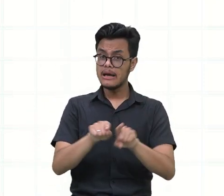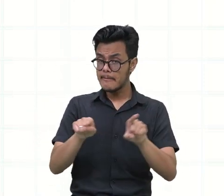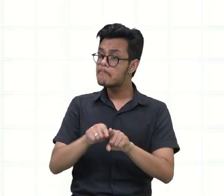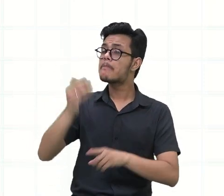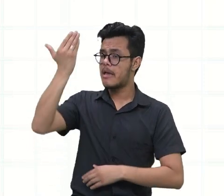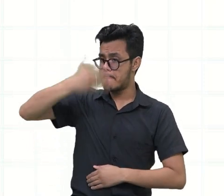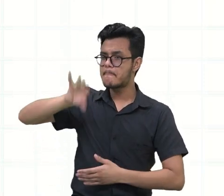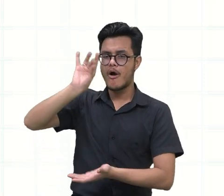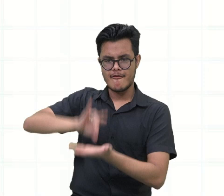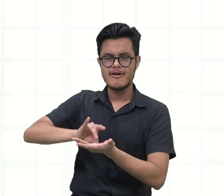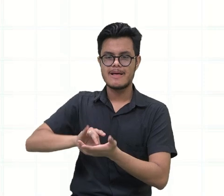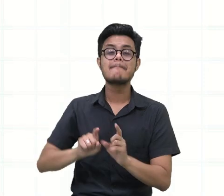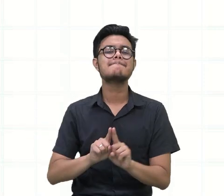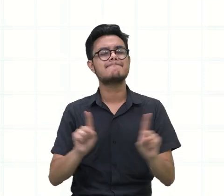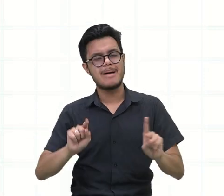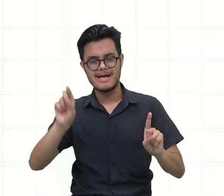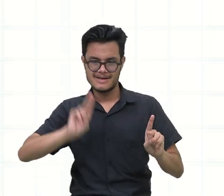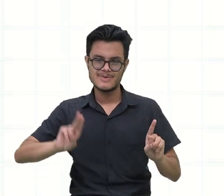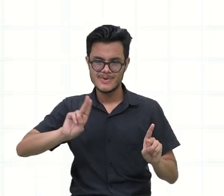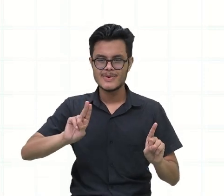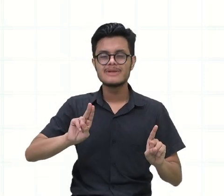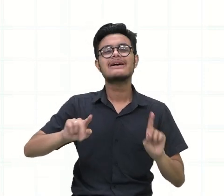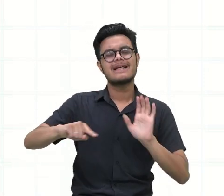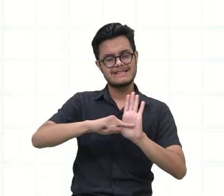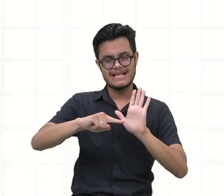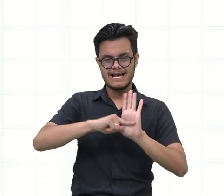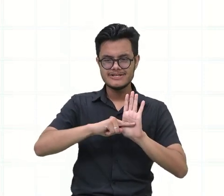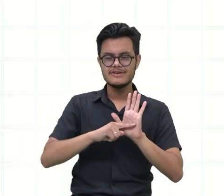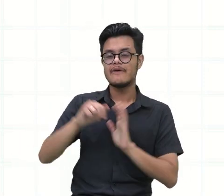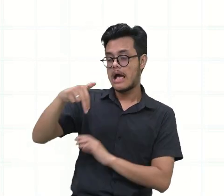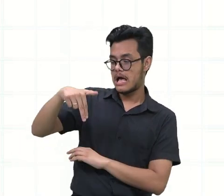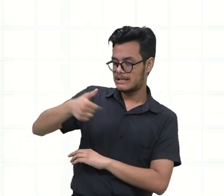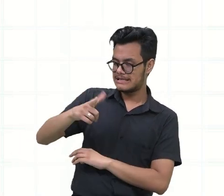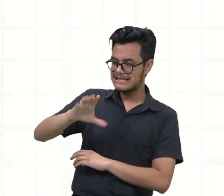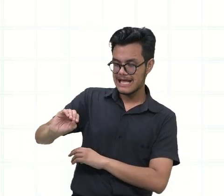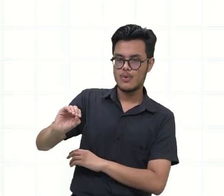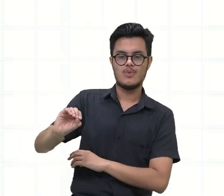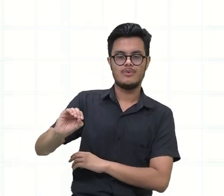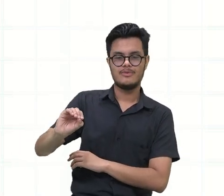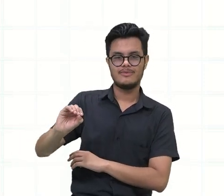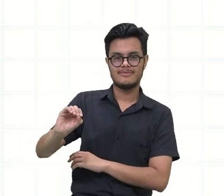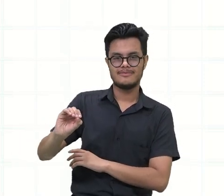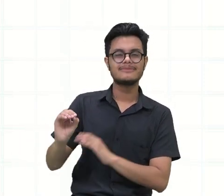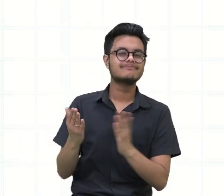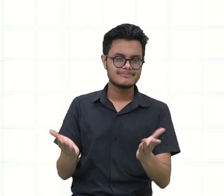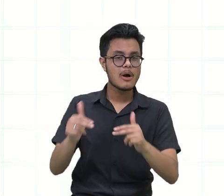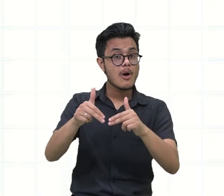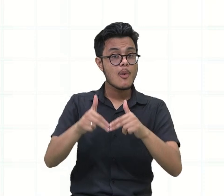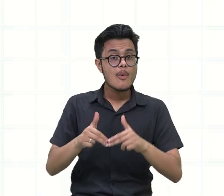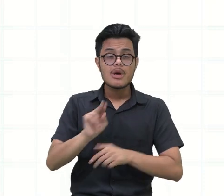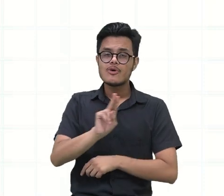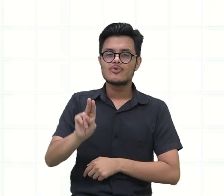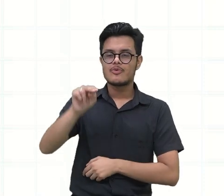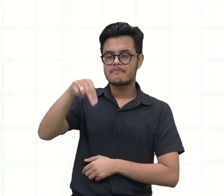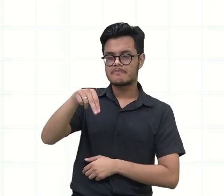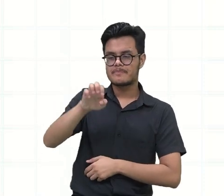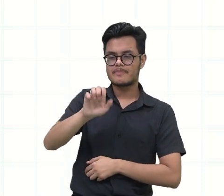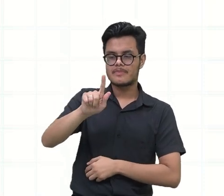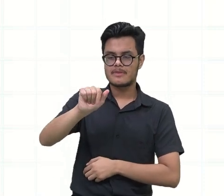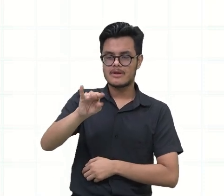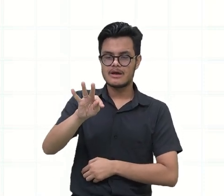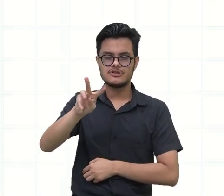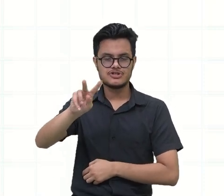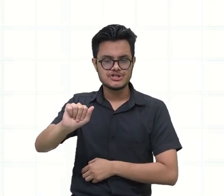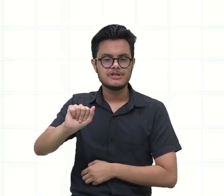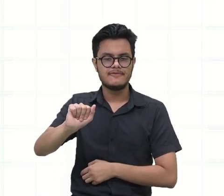uma informação, só que de forma negativa. Estou negando, certo? E utilizo,